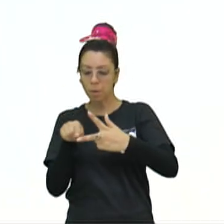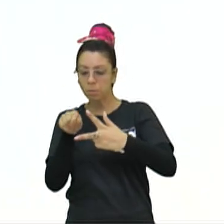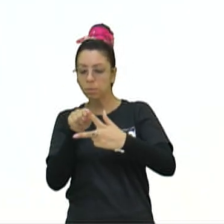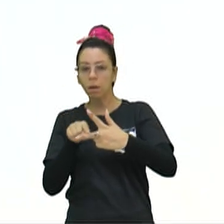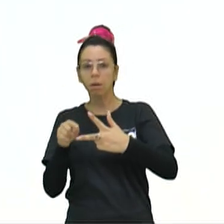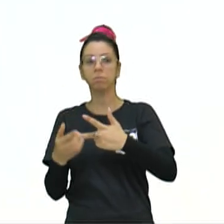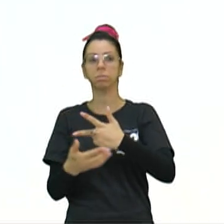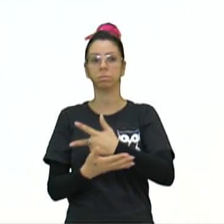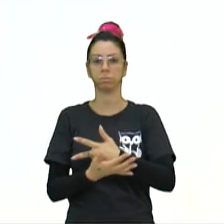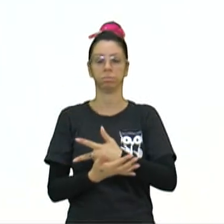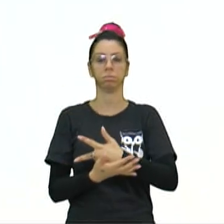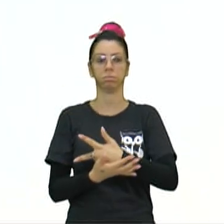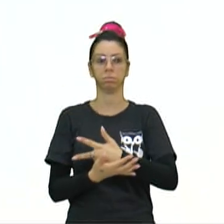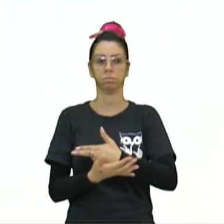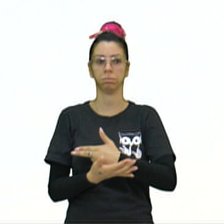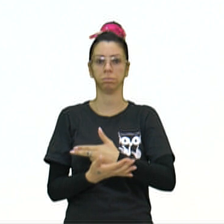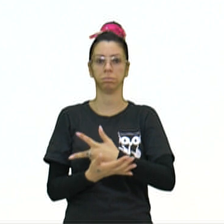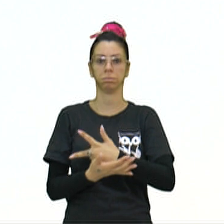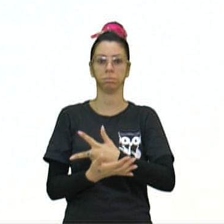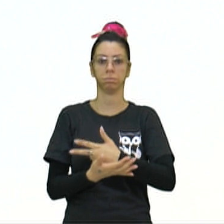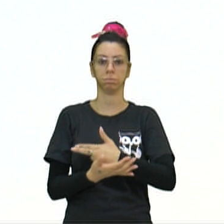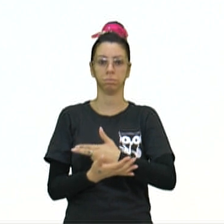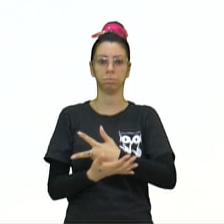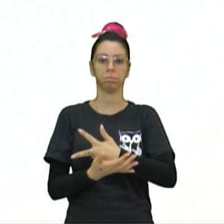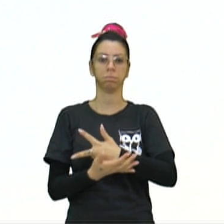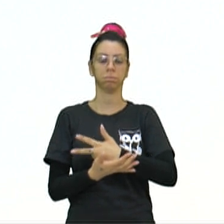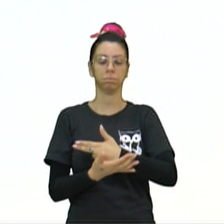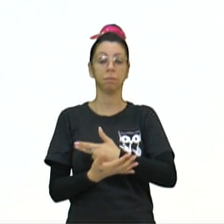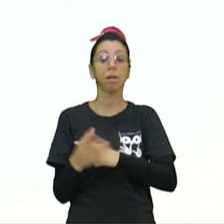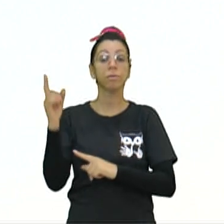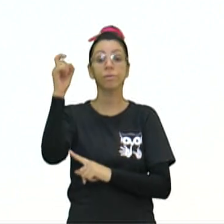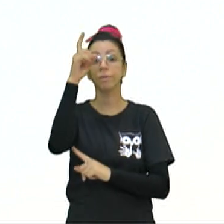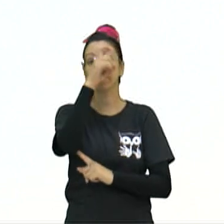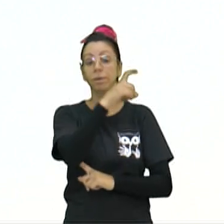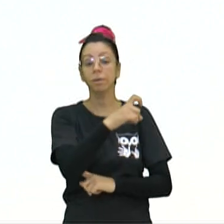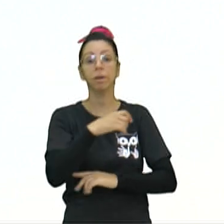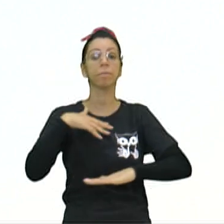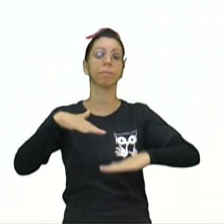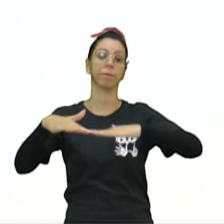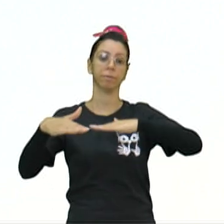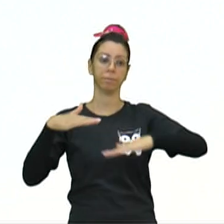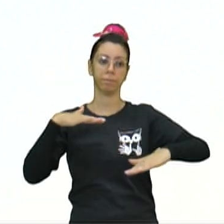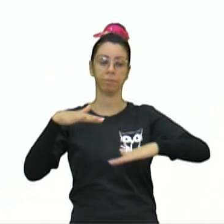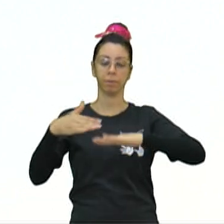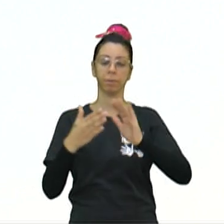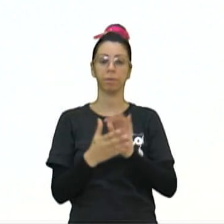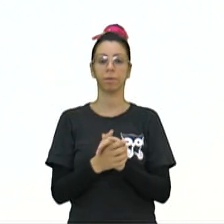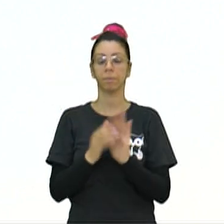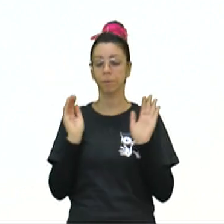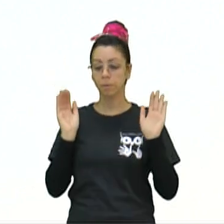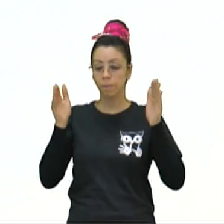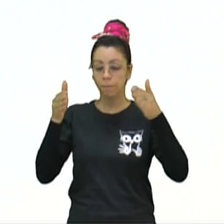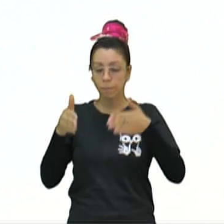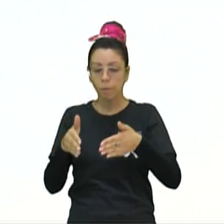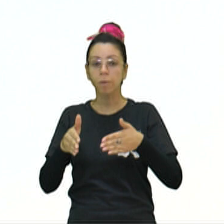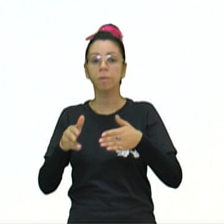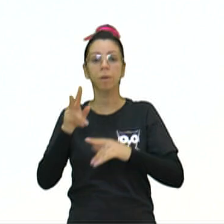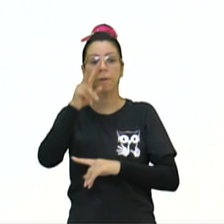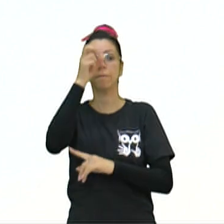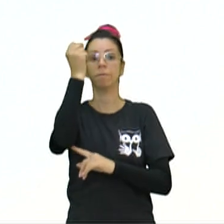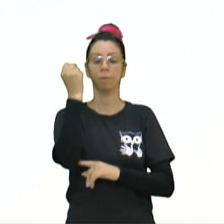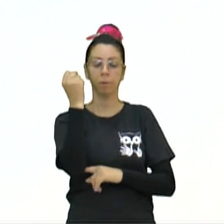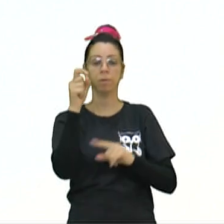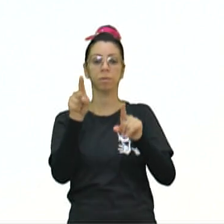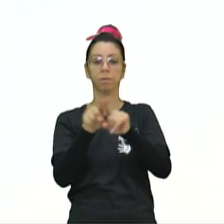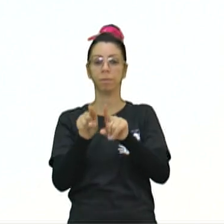Então um acessório ali para dificultar um pouco mais o movimento, né? Ali exige-se um pouco mais de força também para